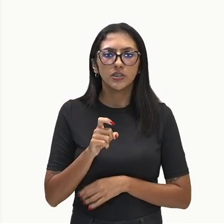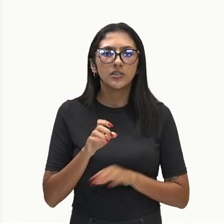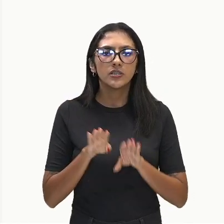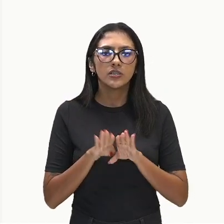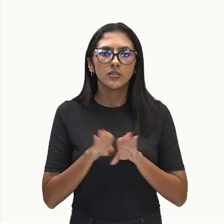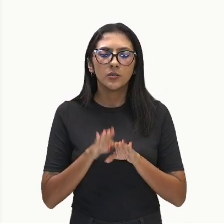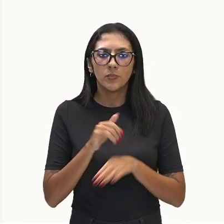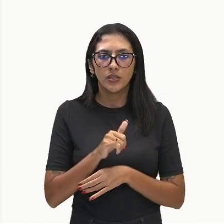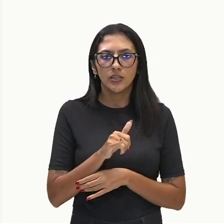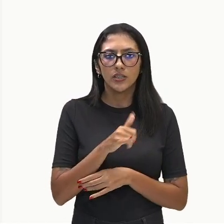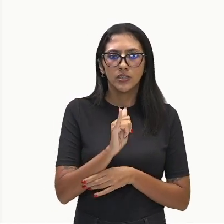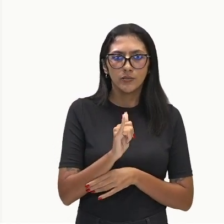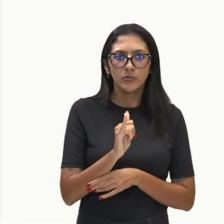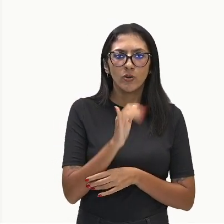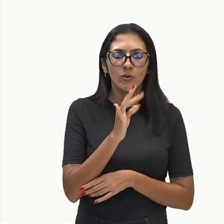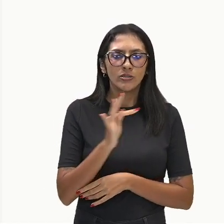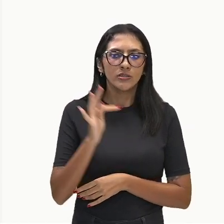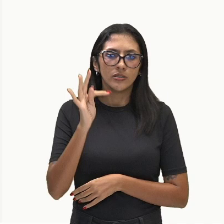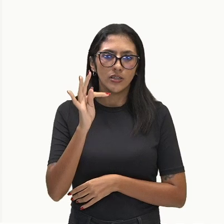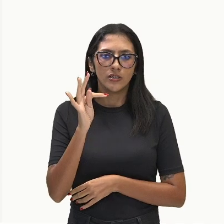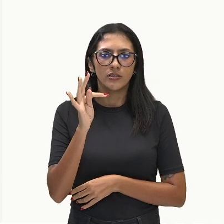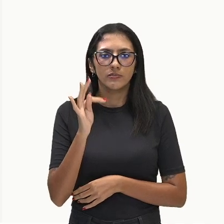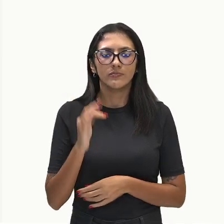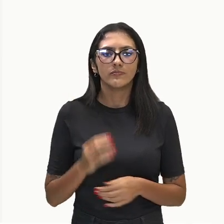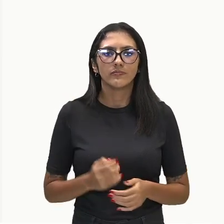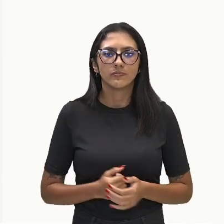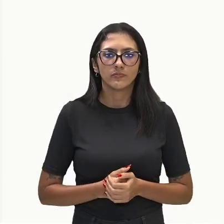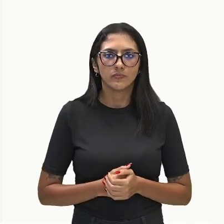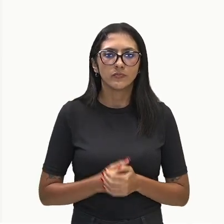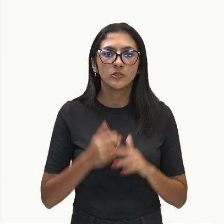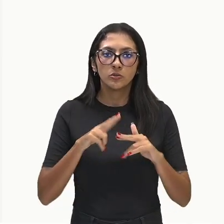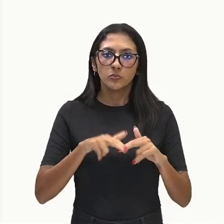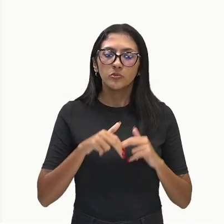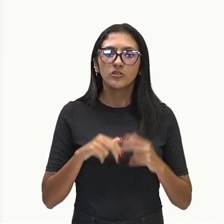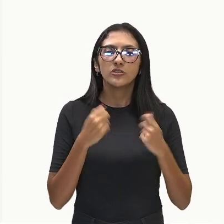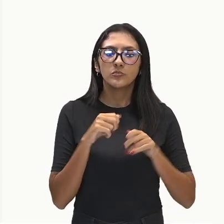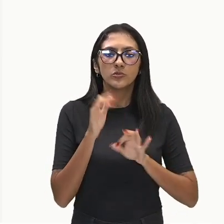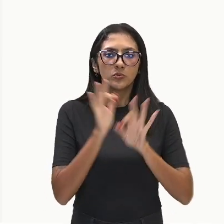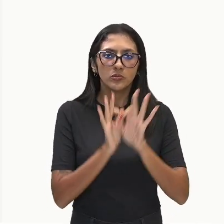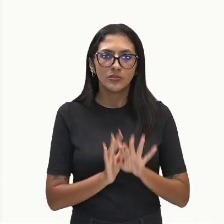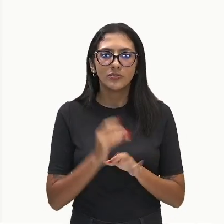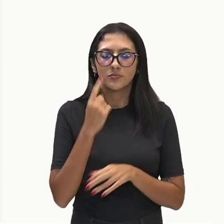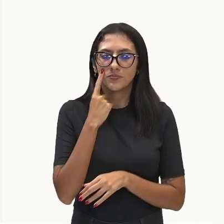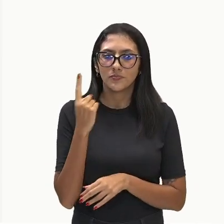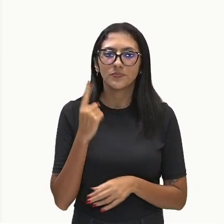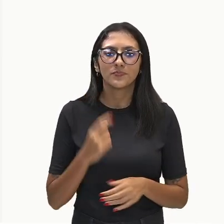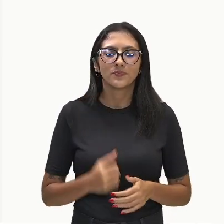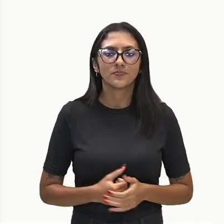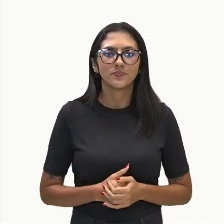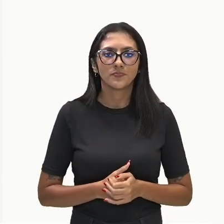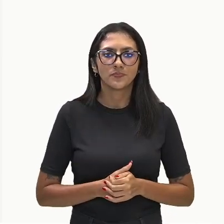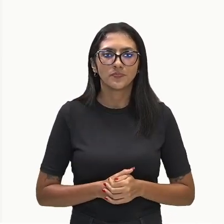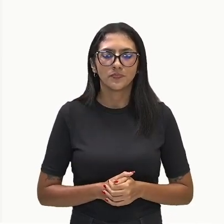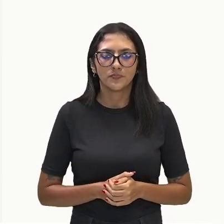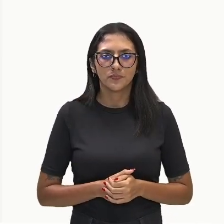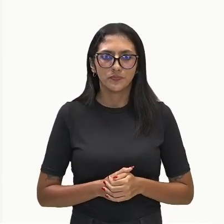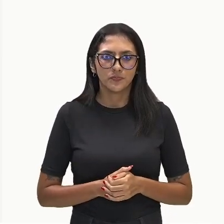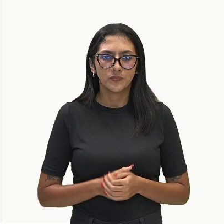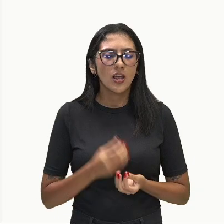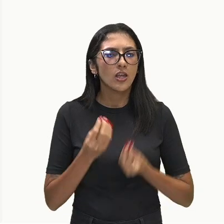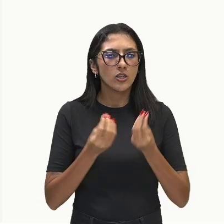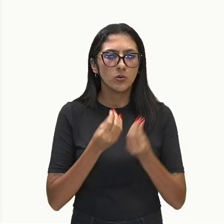cateto e t é o outro cateto. Então, por isso a gente tem essa relação. E aí, o que a gente